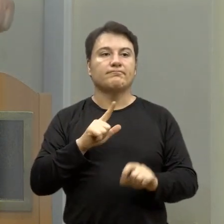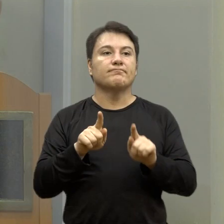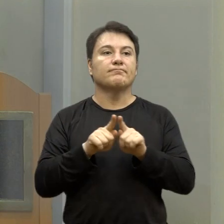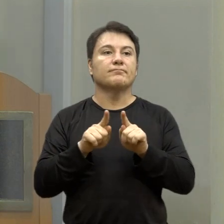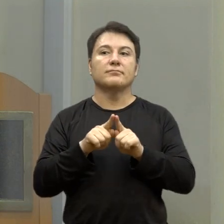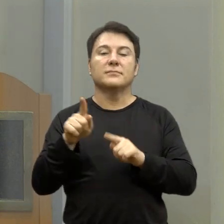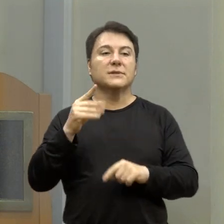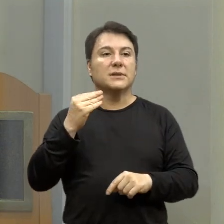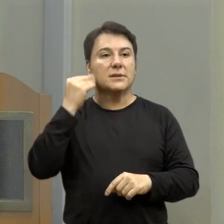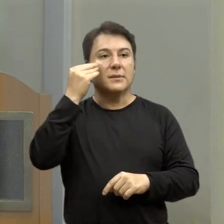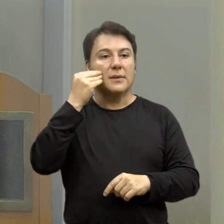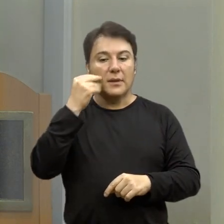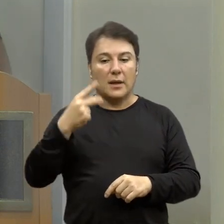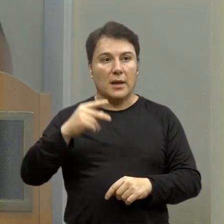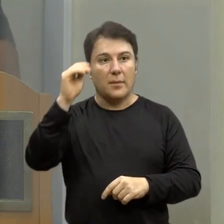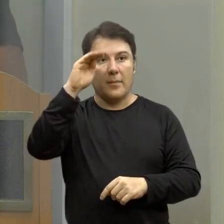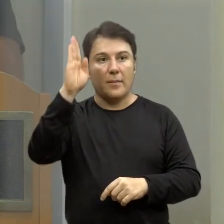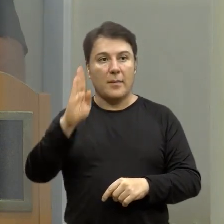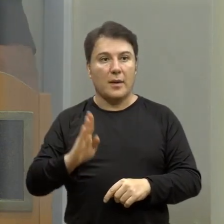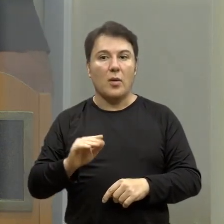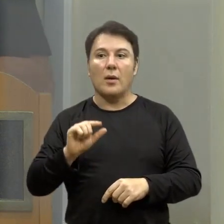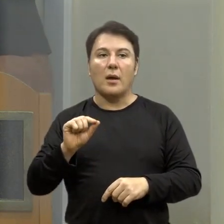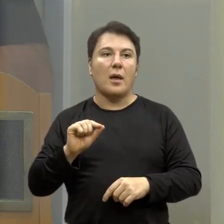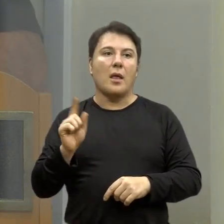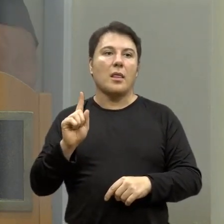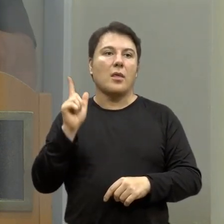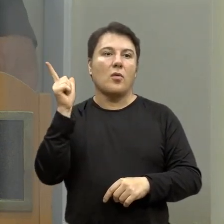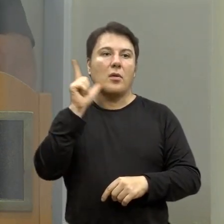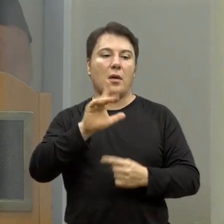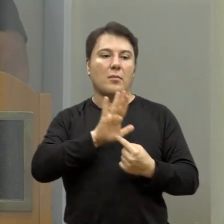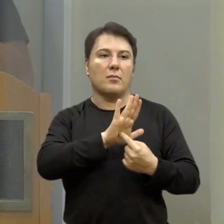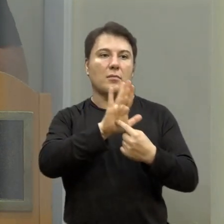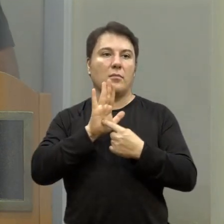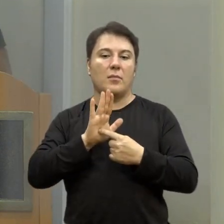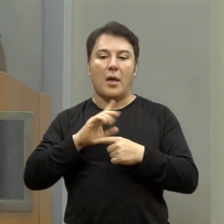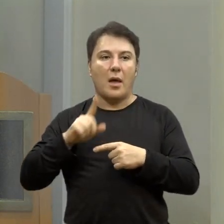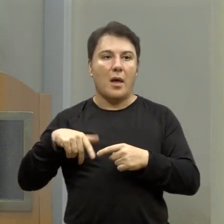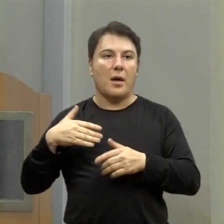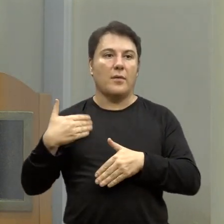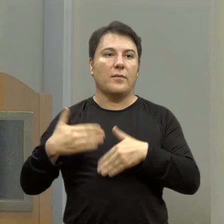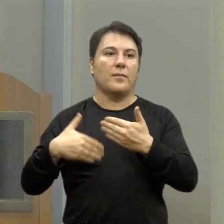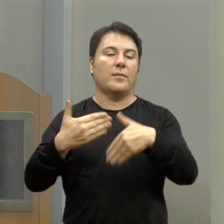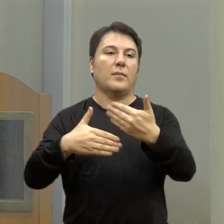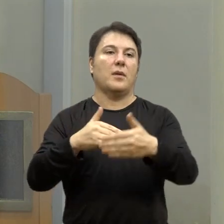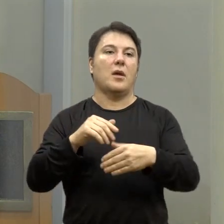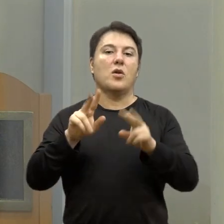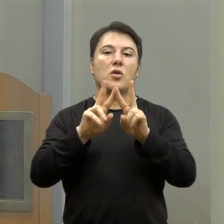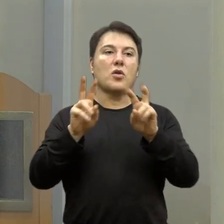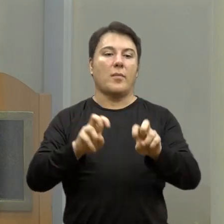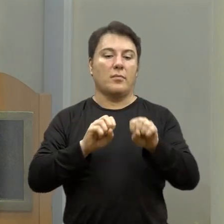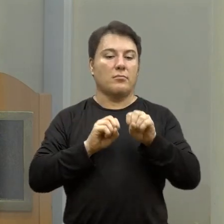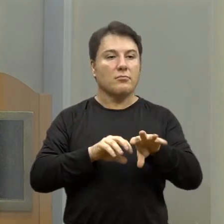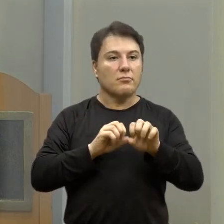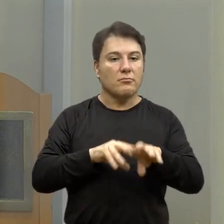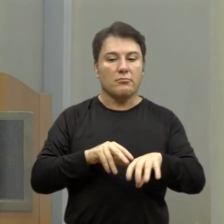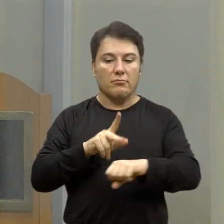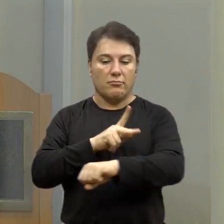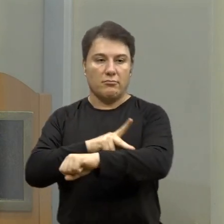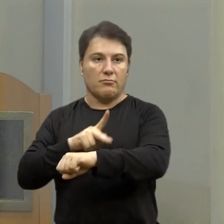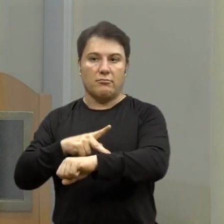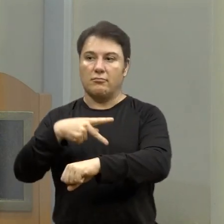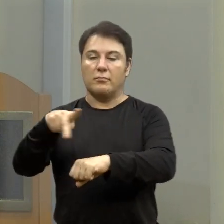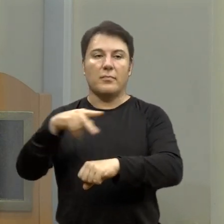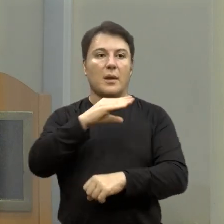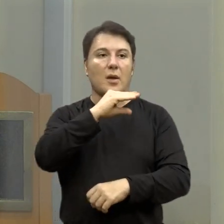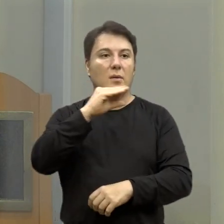que a experiência brasileira não consegue demonstrar qualquer avanço no ponto de vista educacional e pedagógico para com